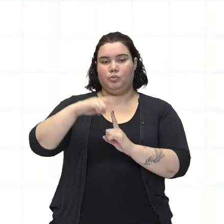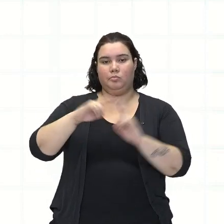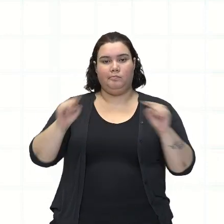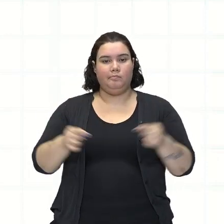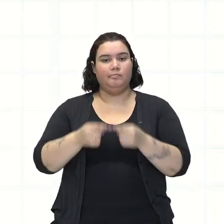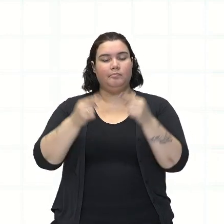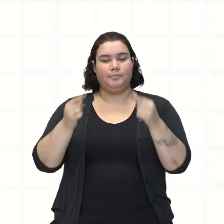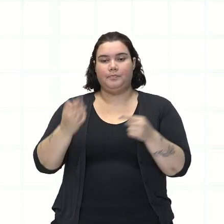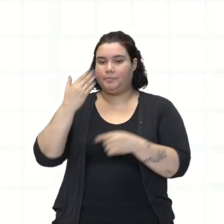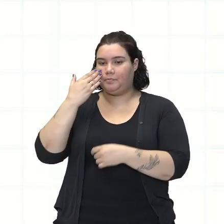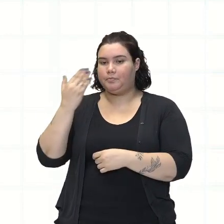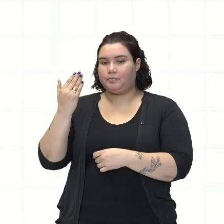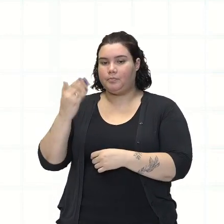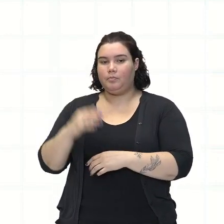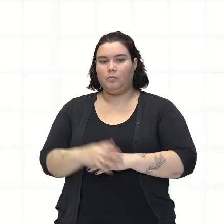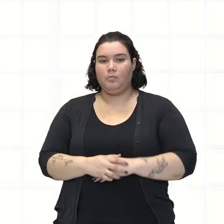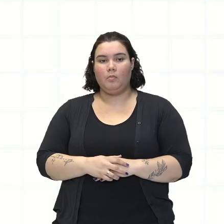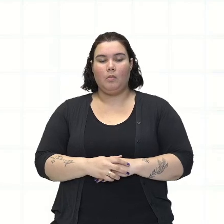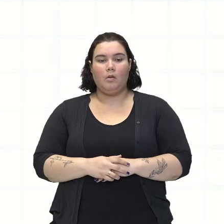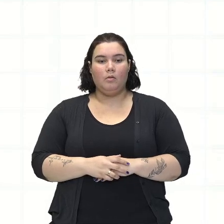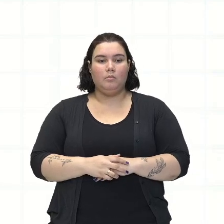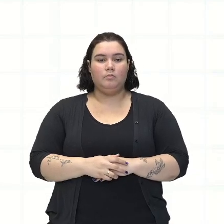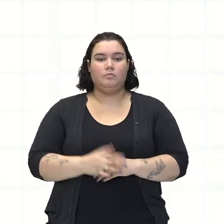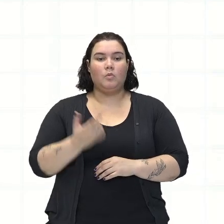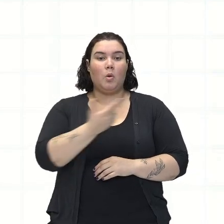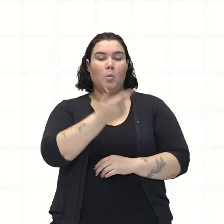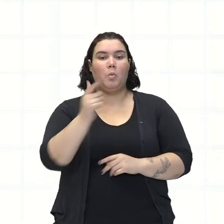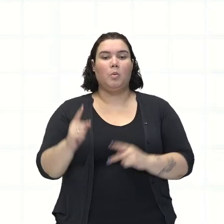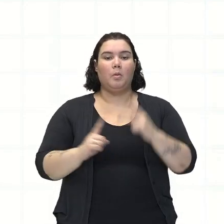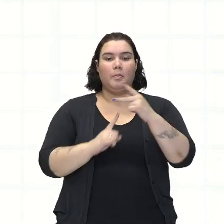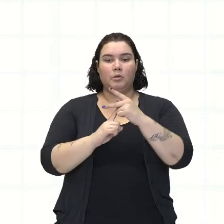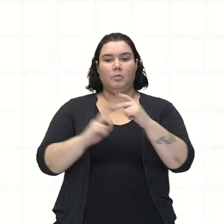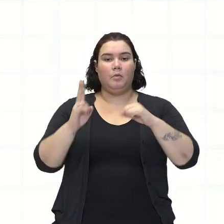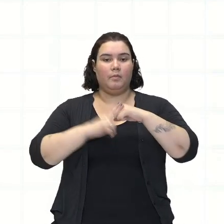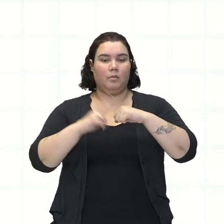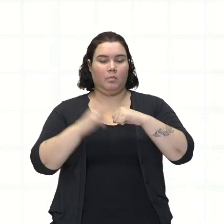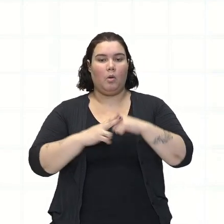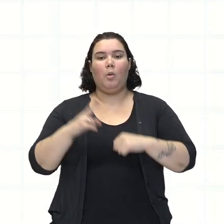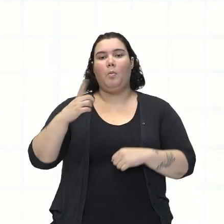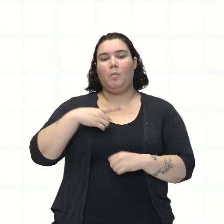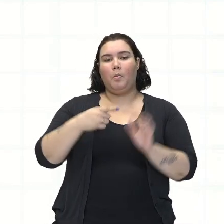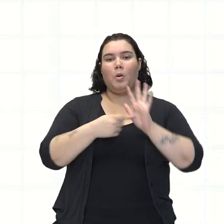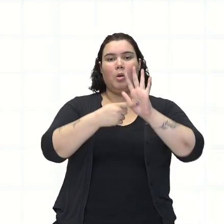para isso aí. O predicado verbal, sim, indica